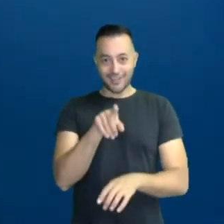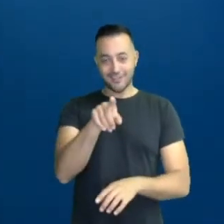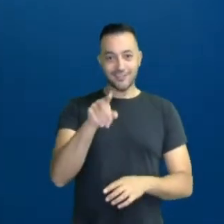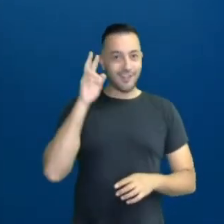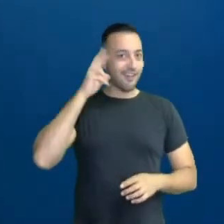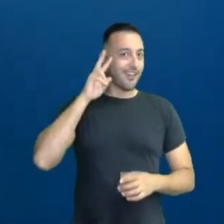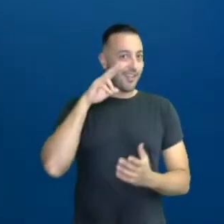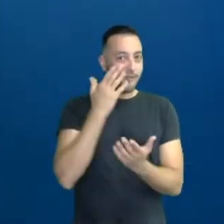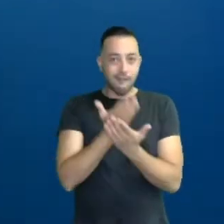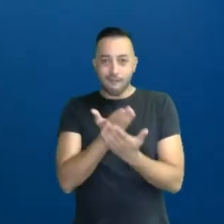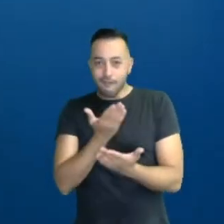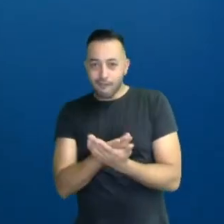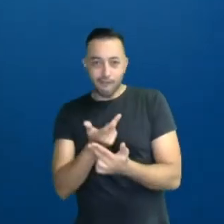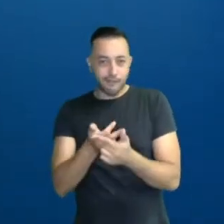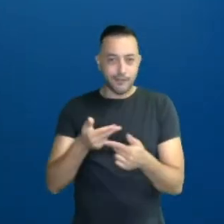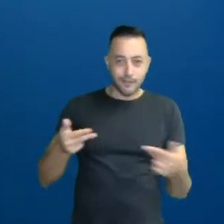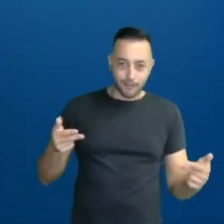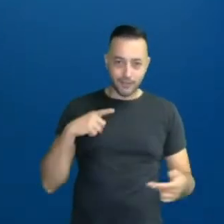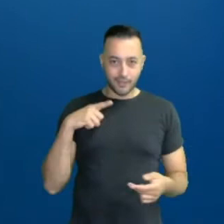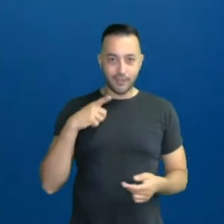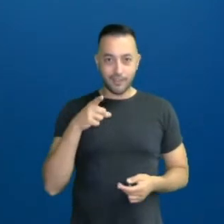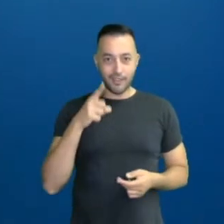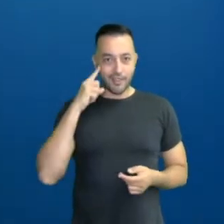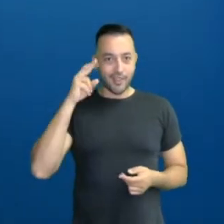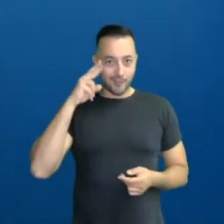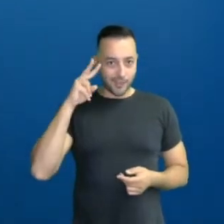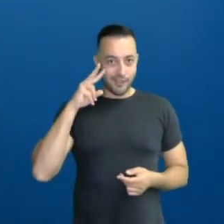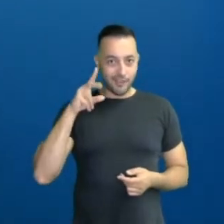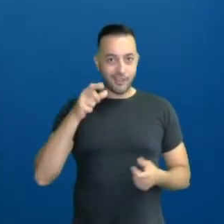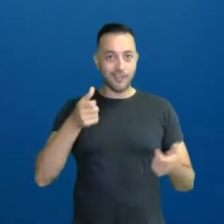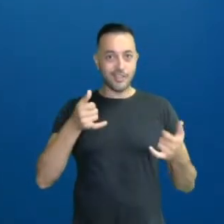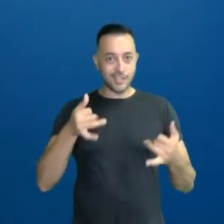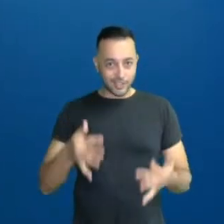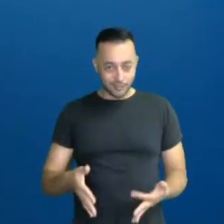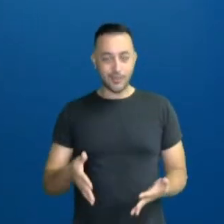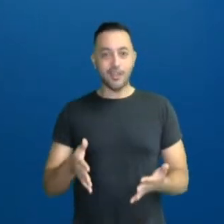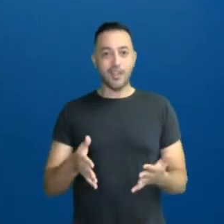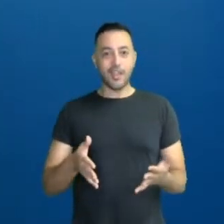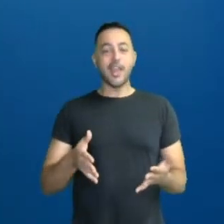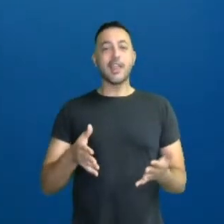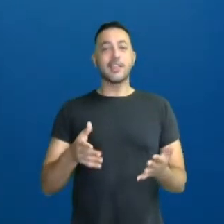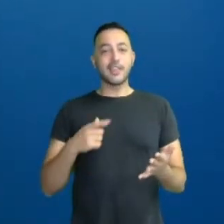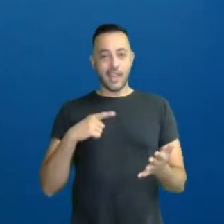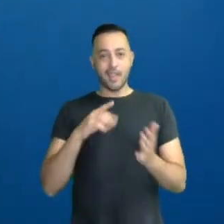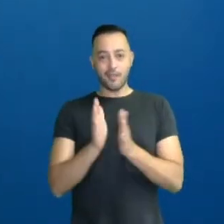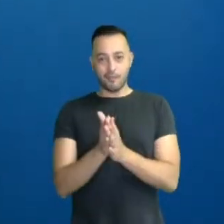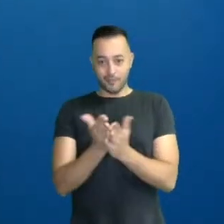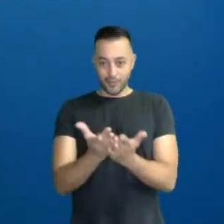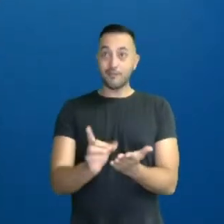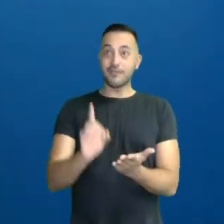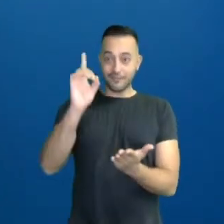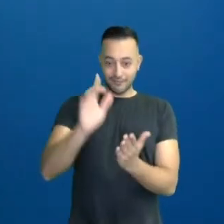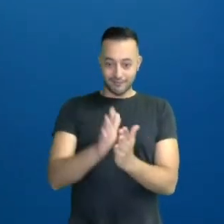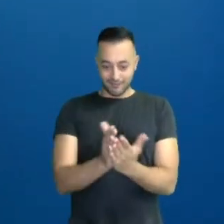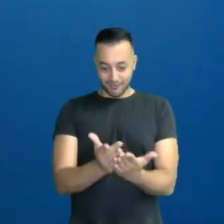os estudos de discipulado, etc. e tal? Você deve ter ouvido falar de uma parte da Bíblia, de um capítulo da Bíblia chamado